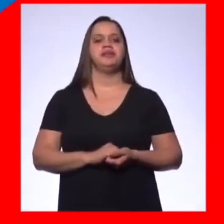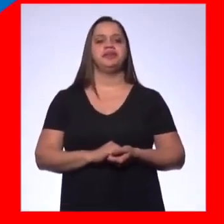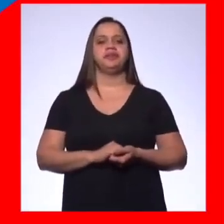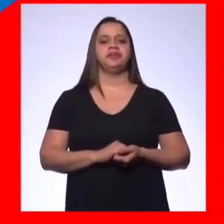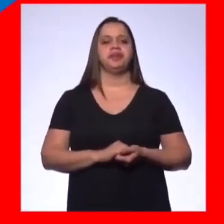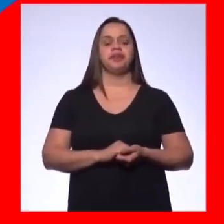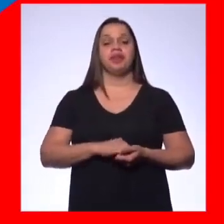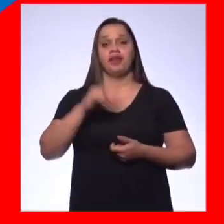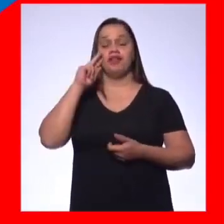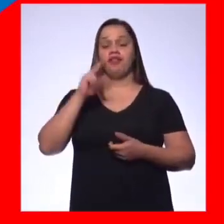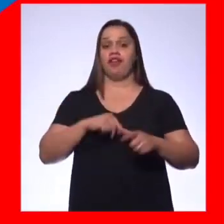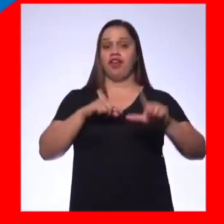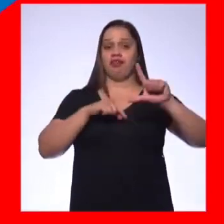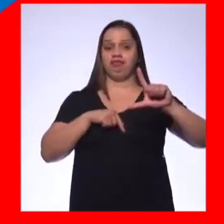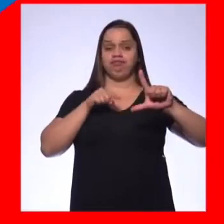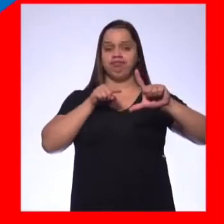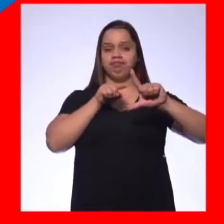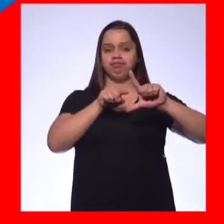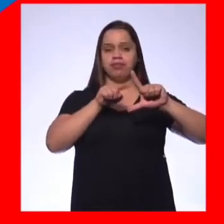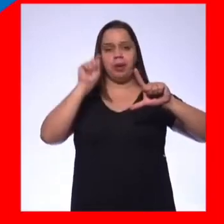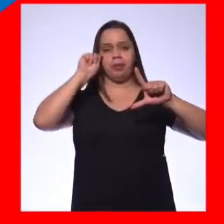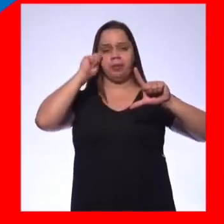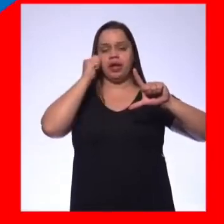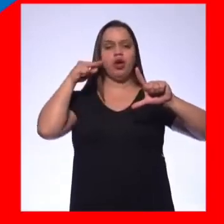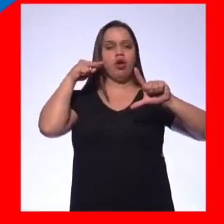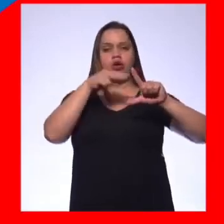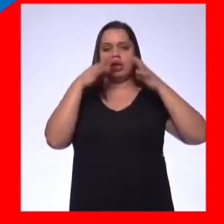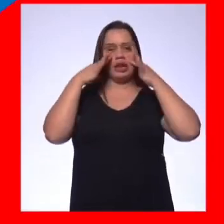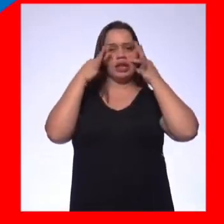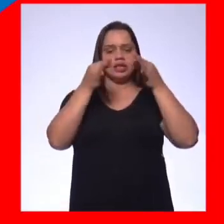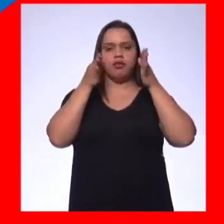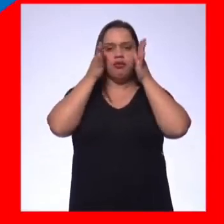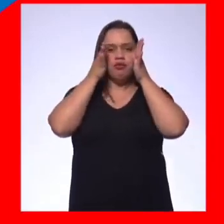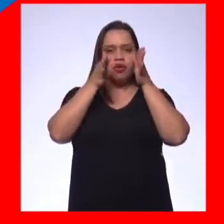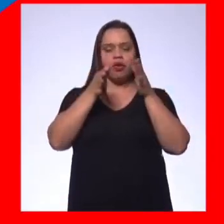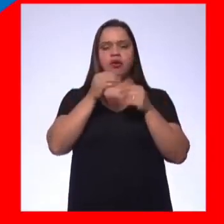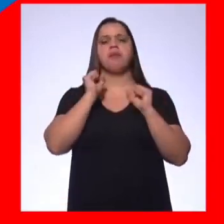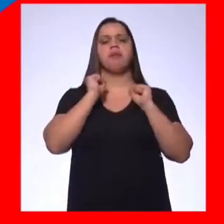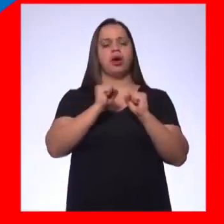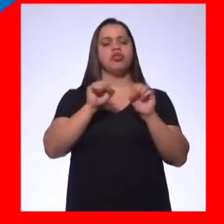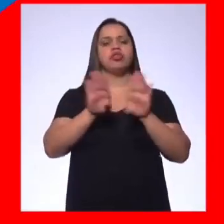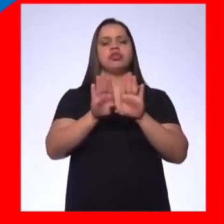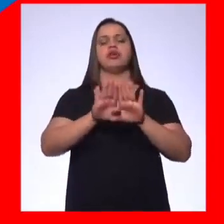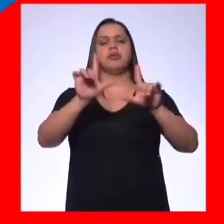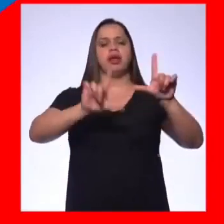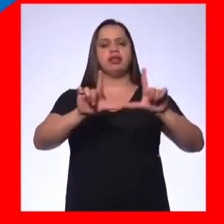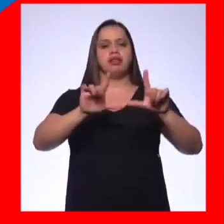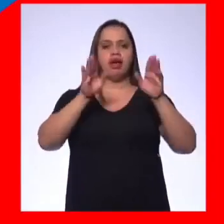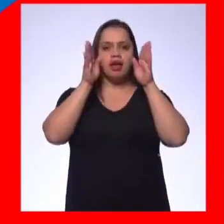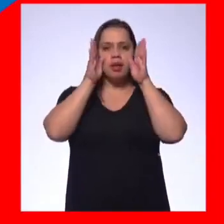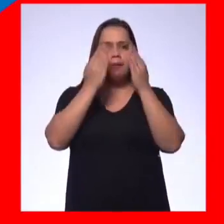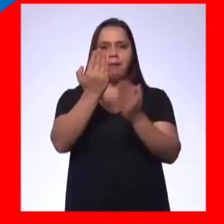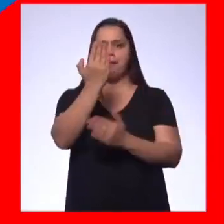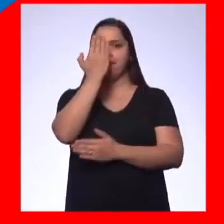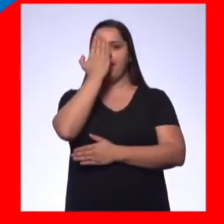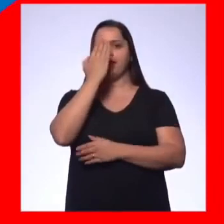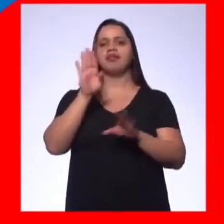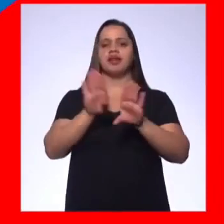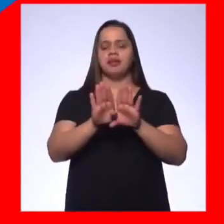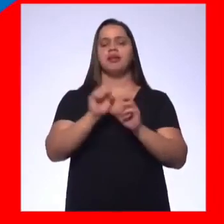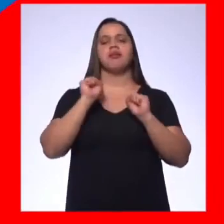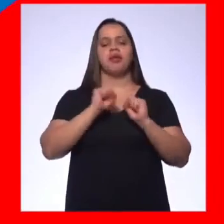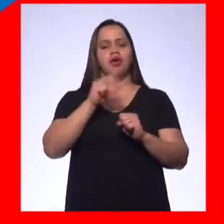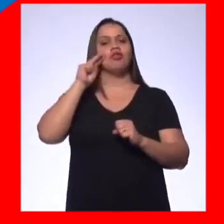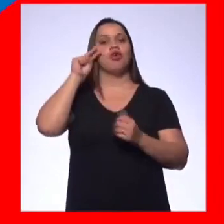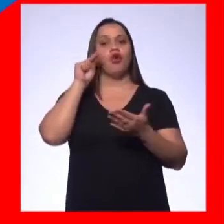uma olhadinha aí no centro dessa figura. Fica olhando atentamente. Pode chegar bem perto da tela, isso. Chega bem pertinho da tela, fica